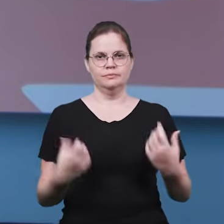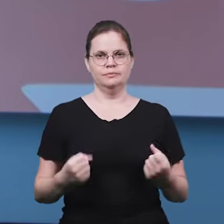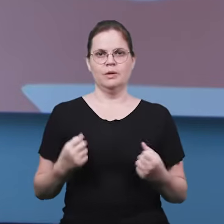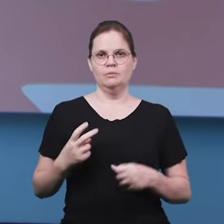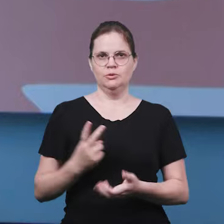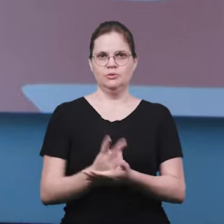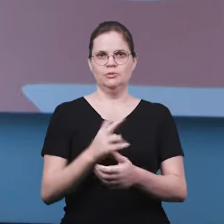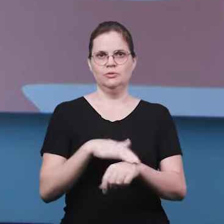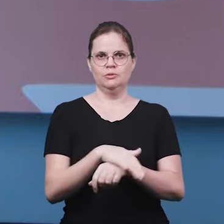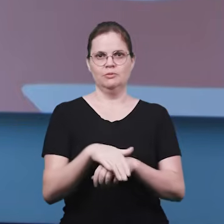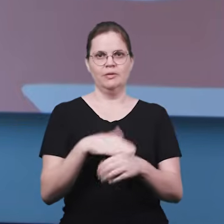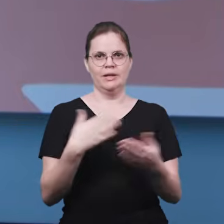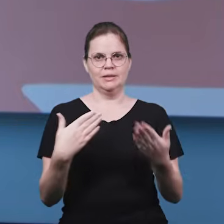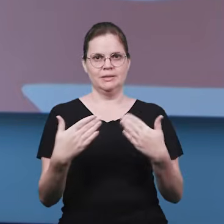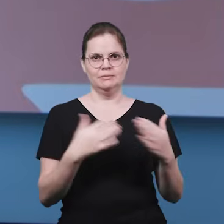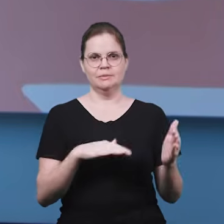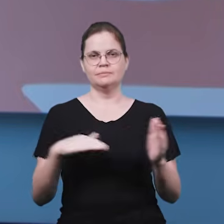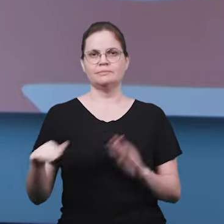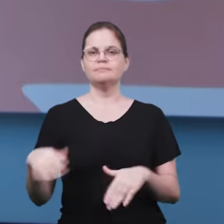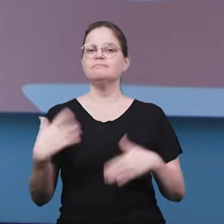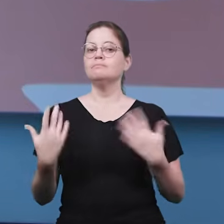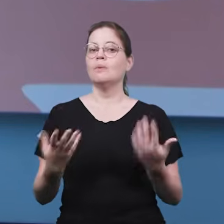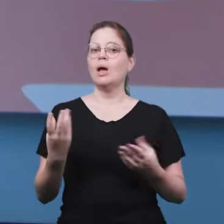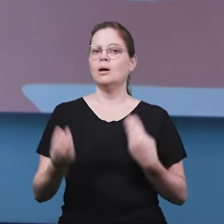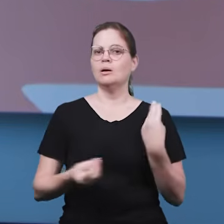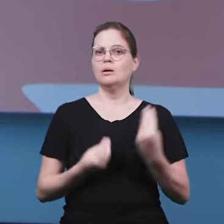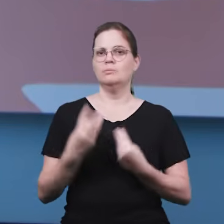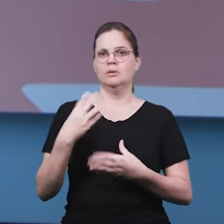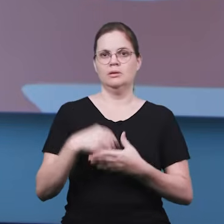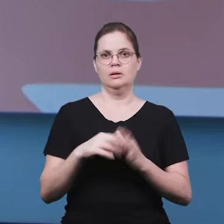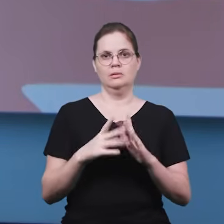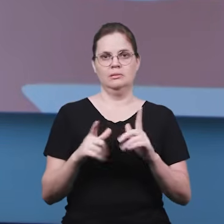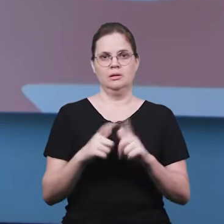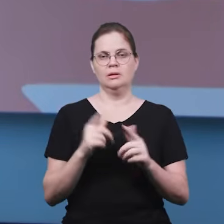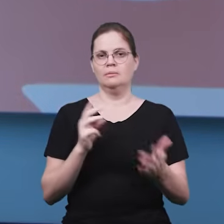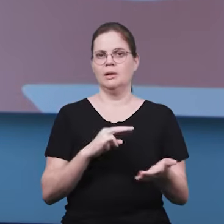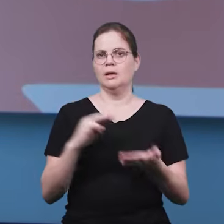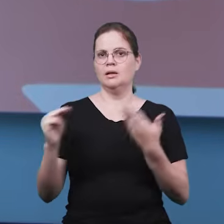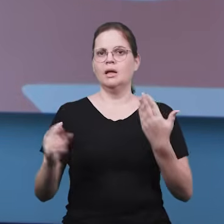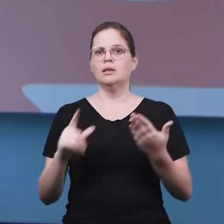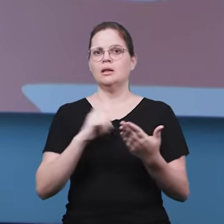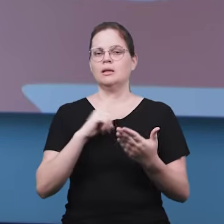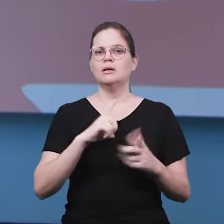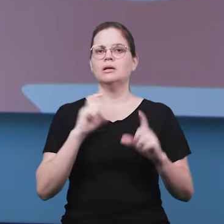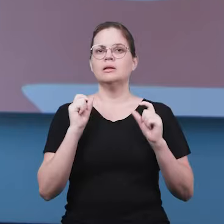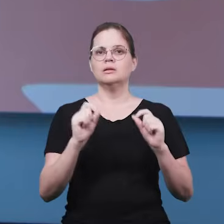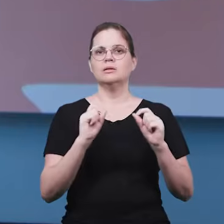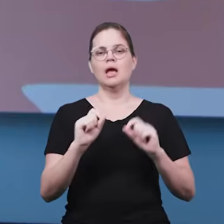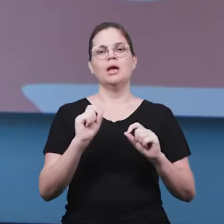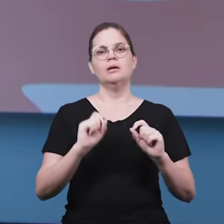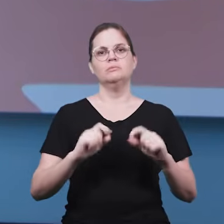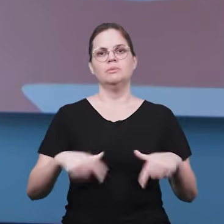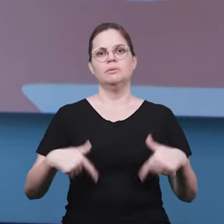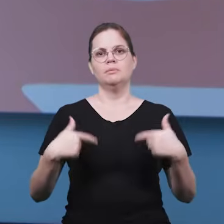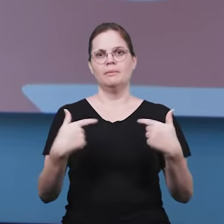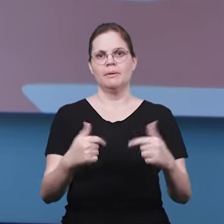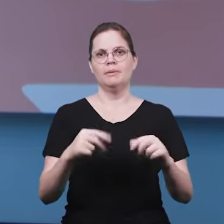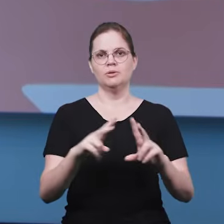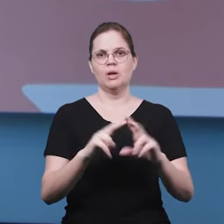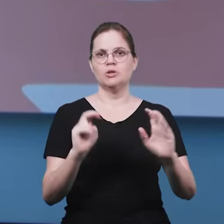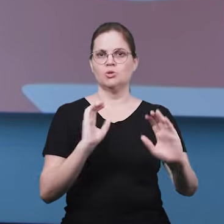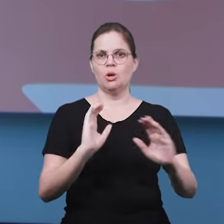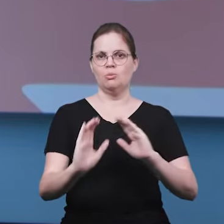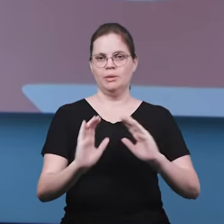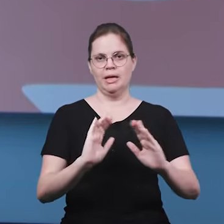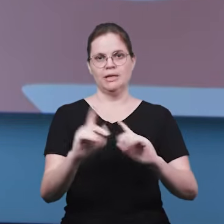nossa conversa, Miriam? Miriam, como a igreja tem trabalhado a comunicação alternativa nas